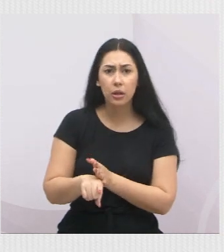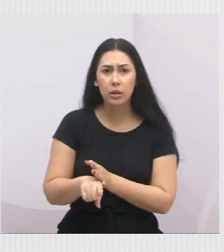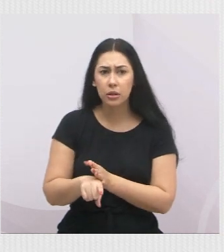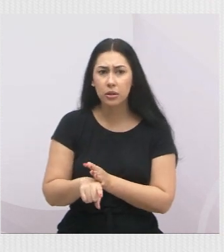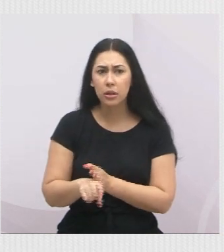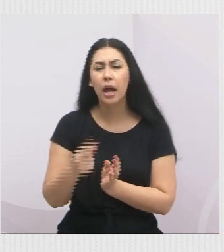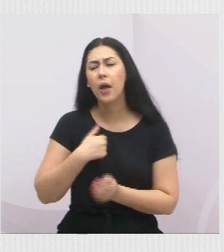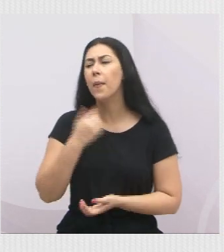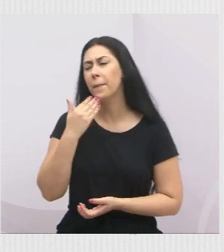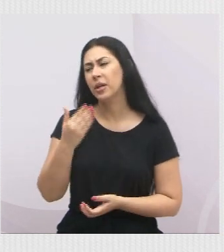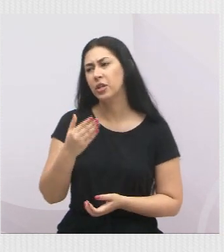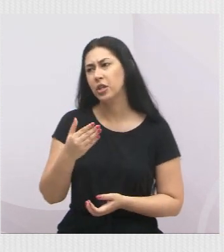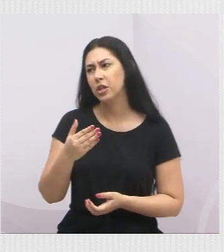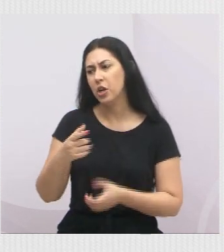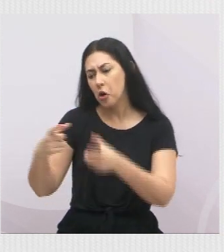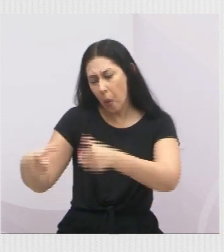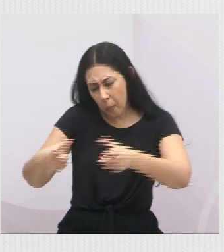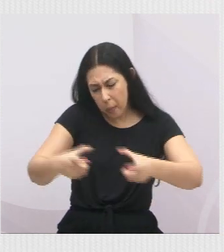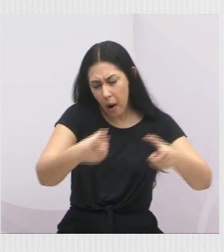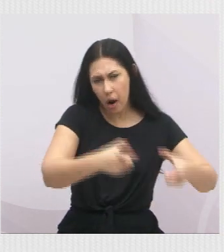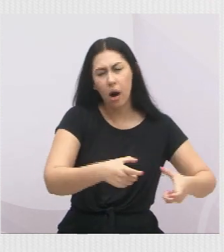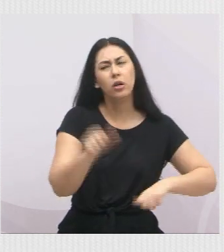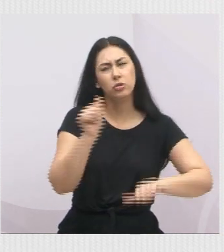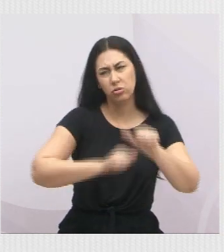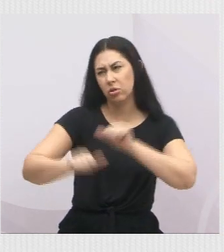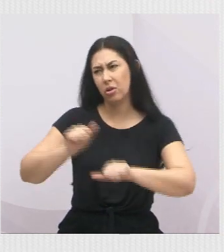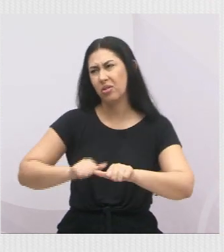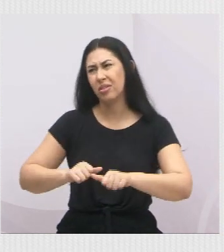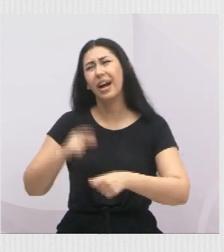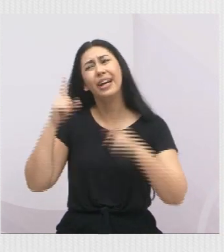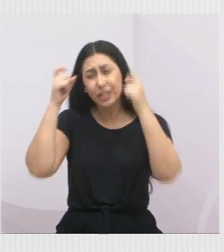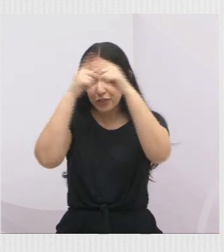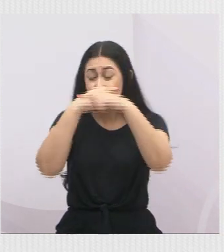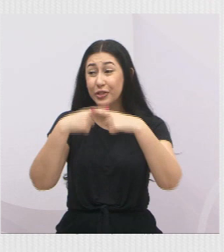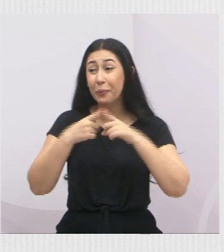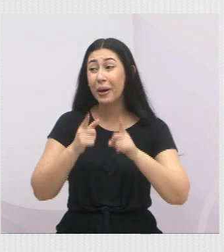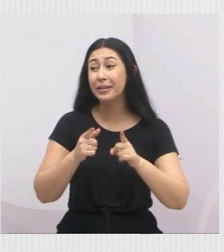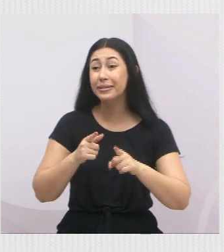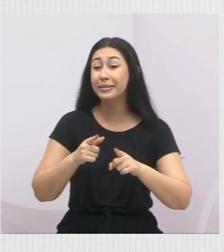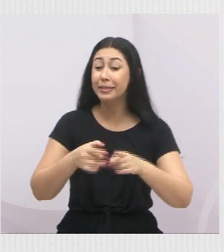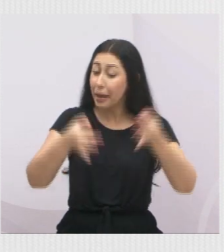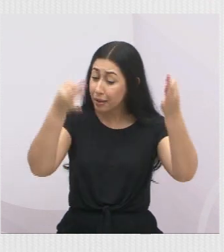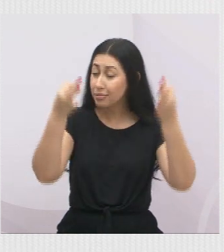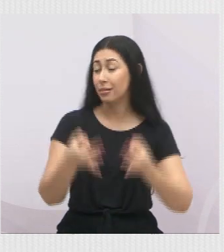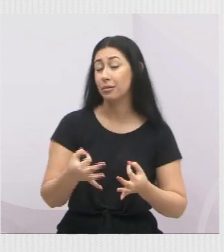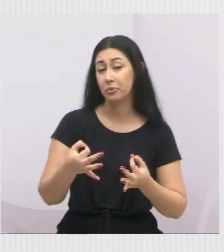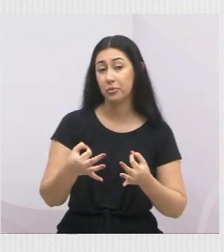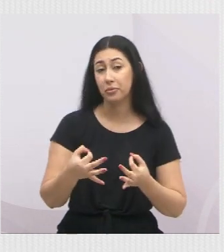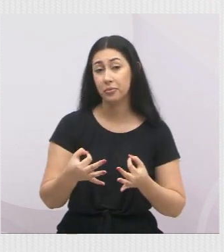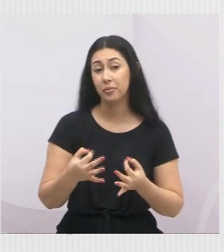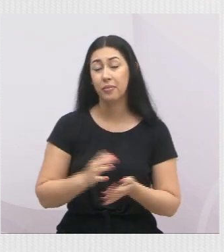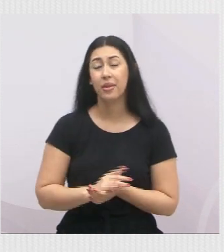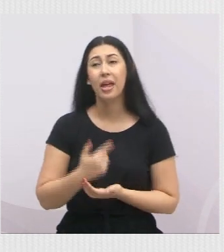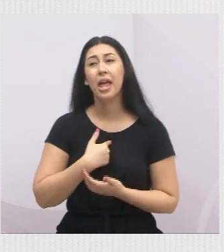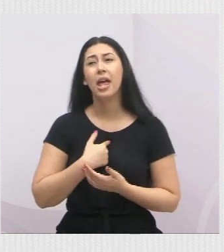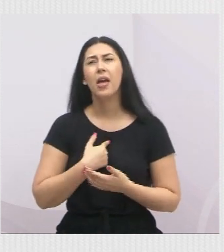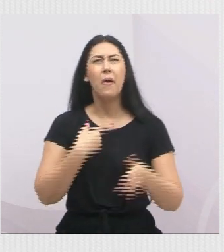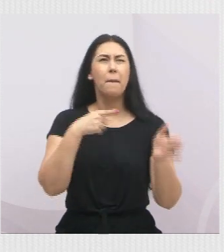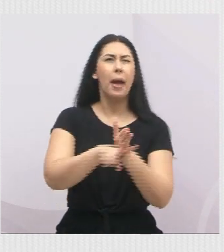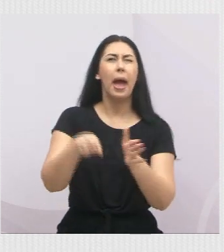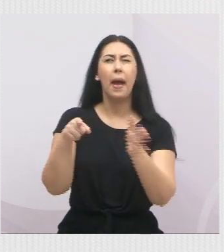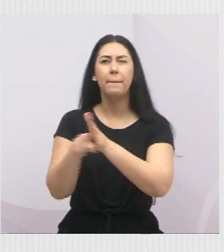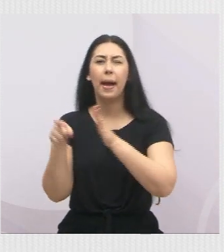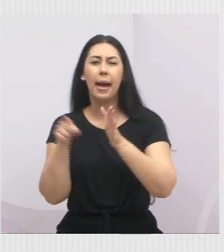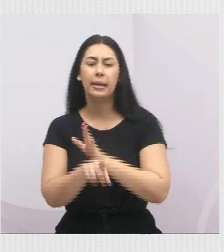troca os bloquetes, vai ficar um pouquinho mais caro, é mais trabalhoso, mas é o correto de se fazer ali. Então, assim, eu não estou aqui questionando a